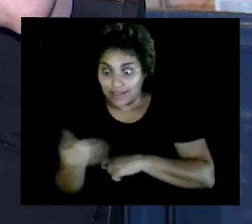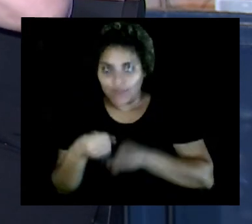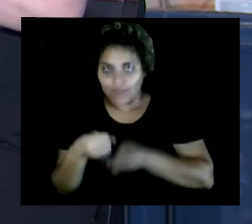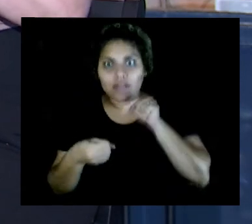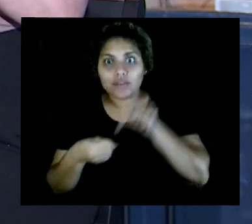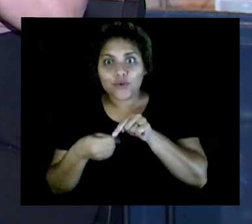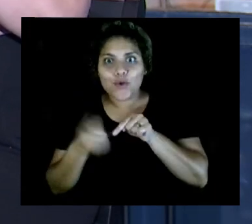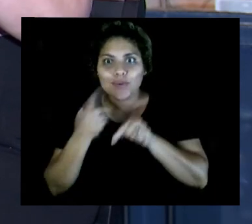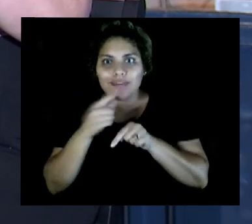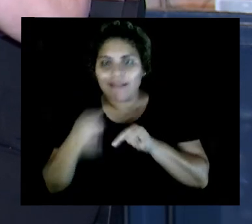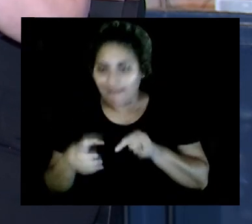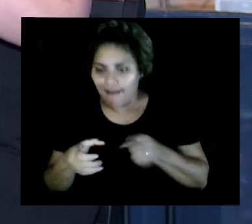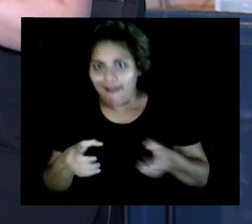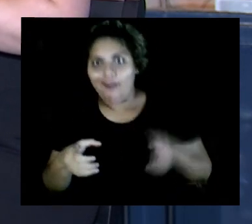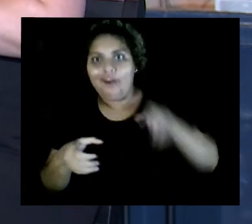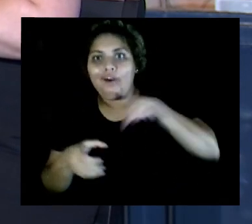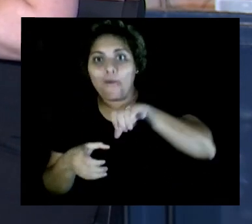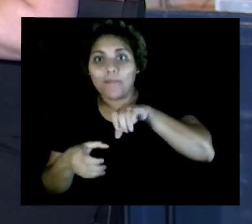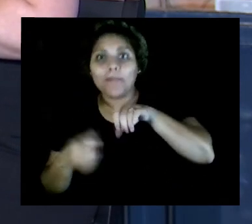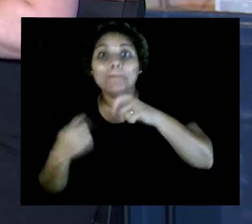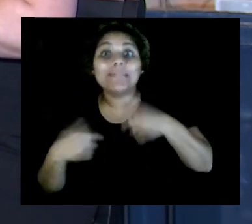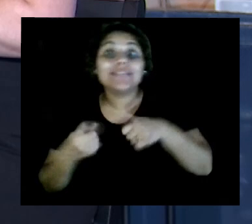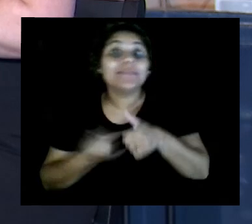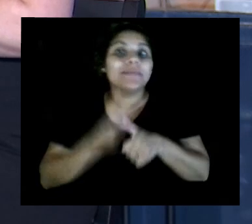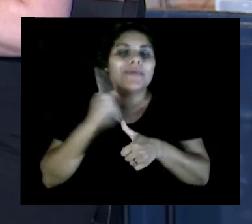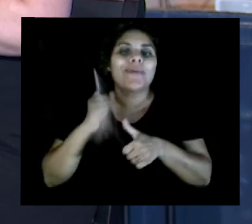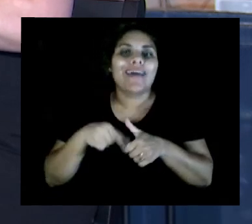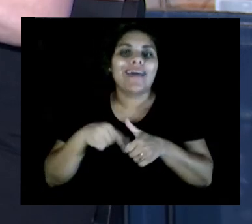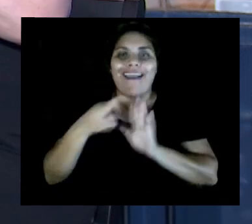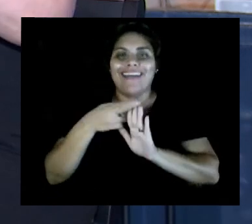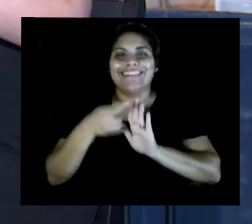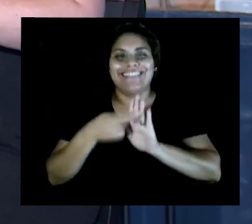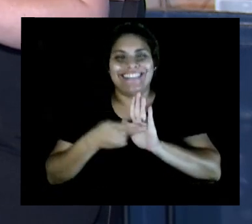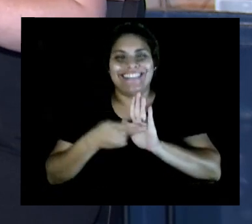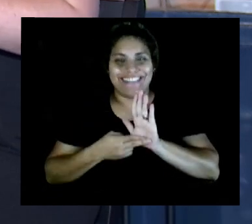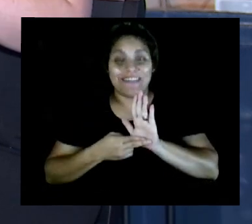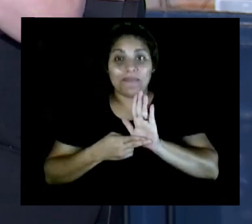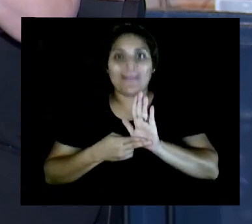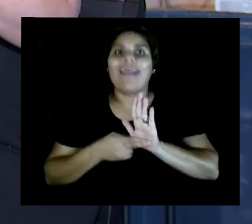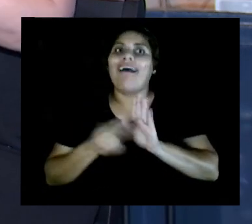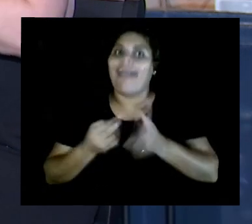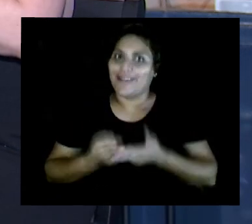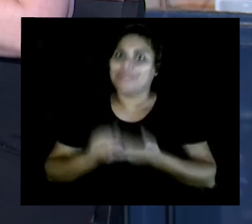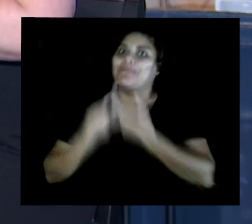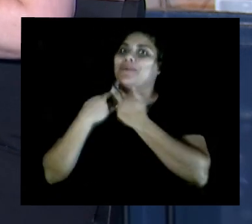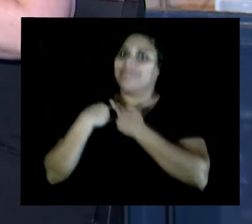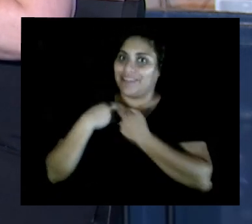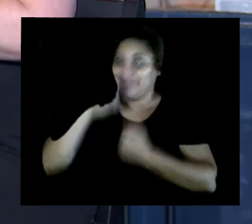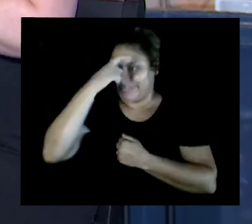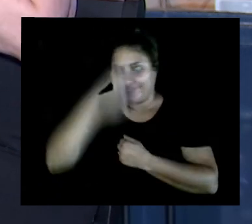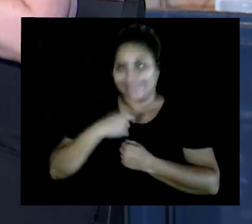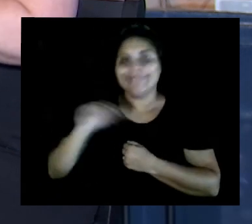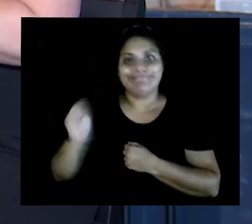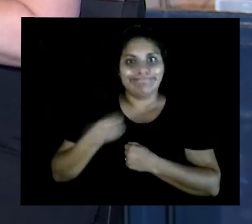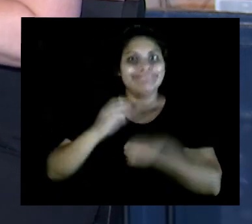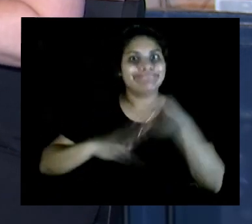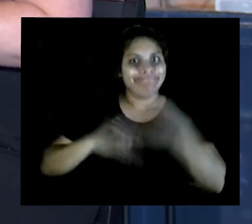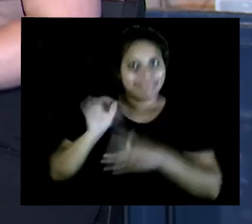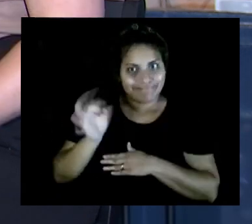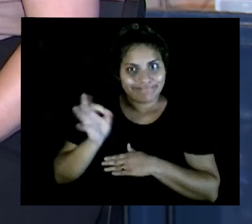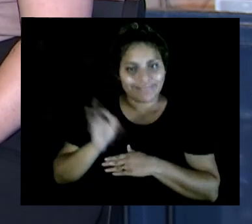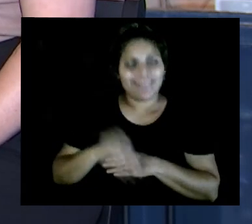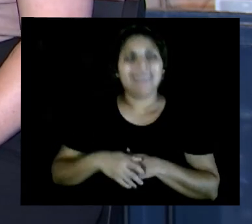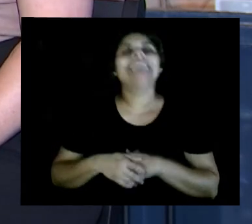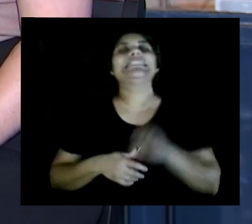para a cerveja chegar ao copo precisa de uma receita. E essa é uma das responsabilidades do mestre